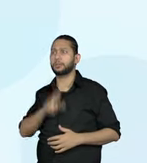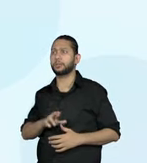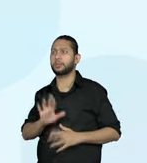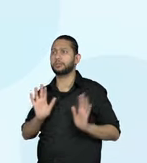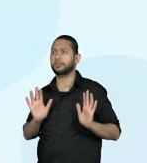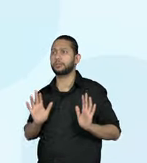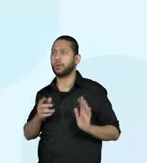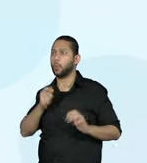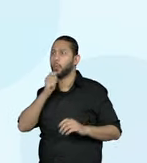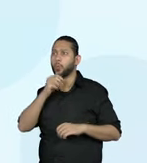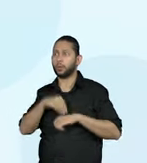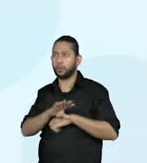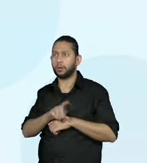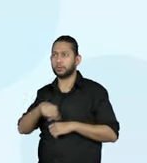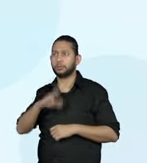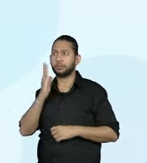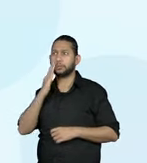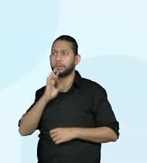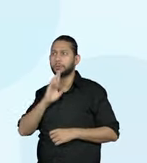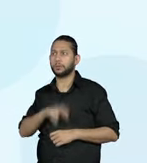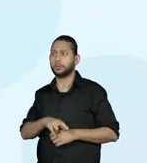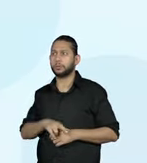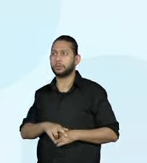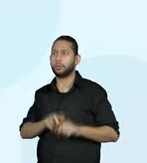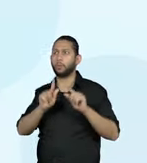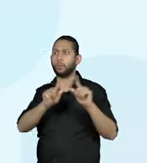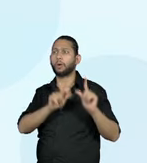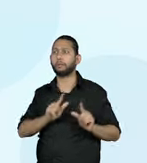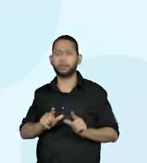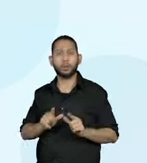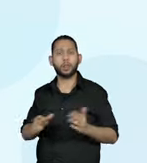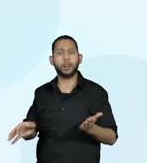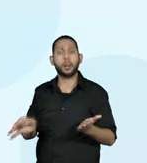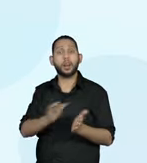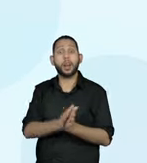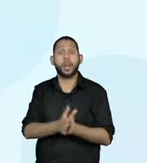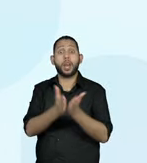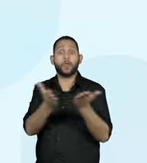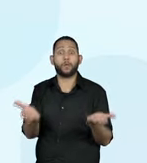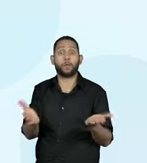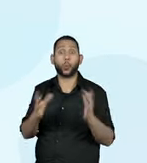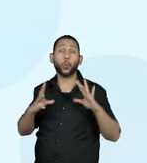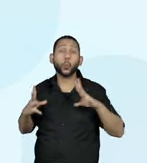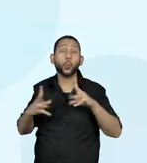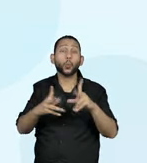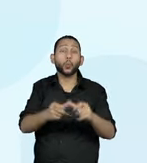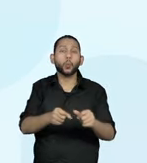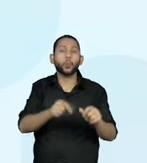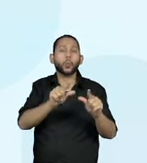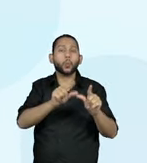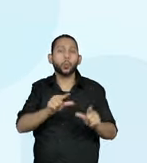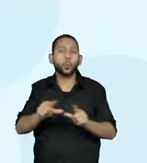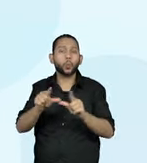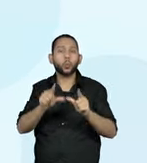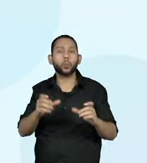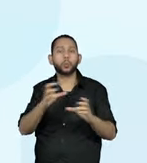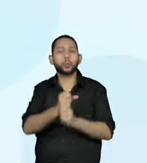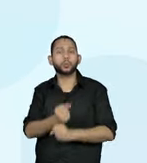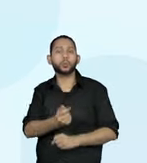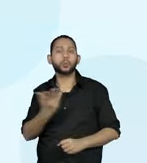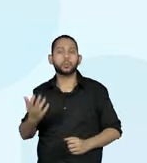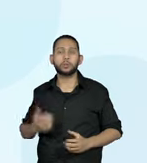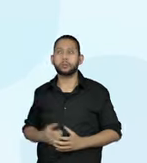de eu comentar, qual é o total de quadrinhos do livro Dom Quixote? E aí, alguém sabe? Olha, a